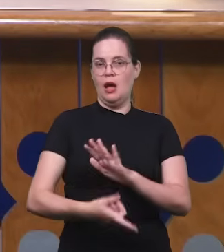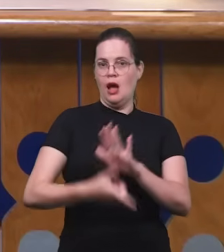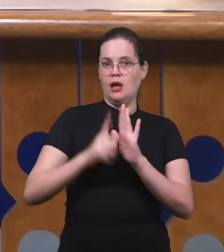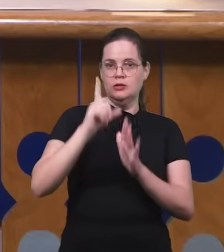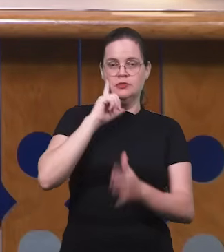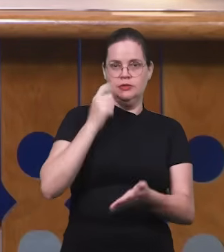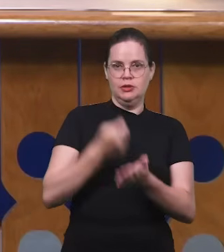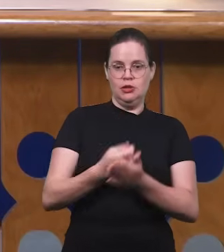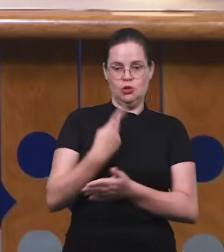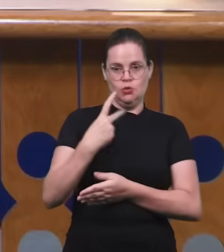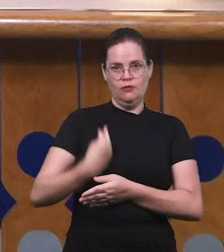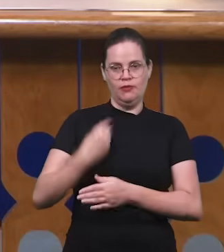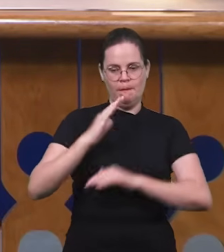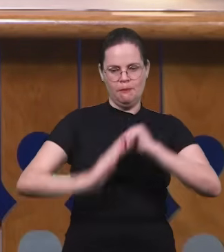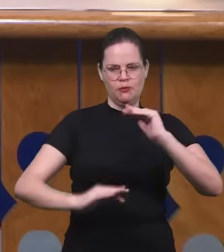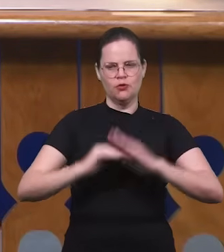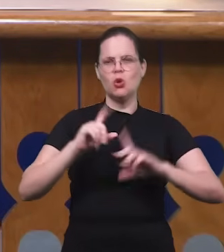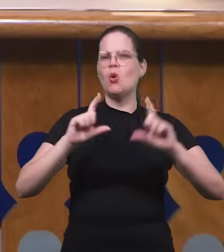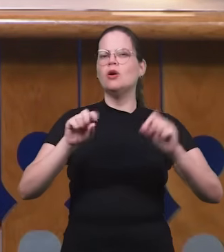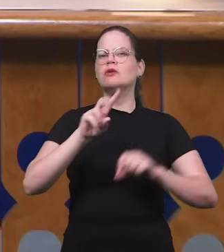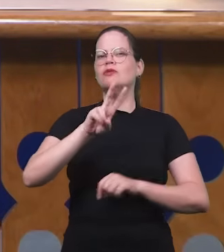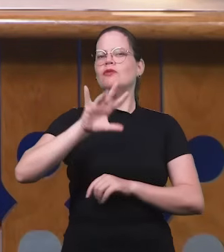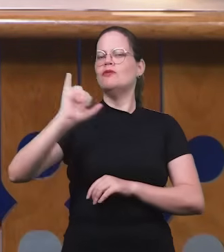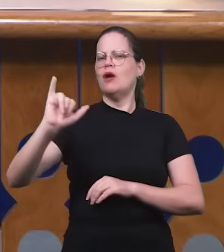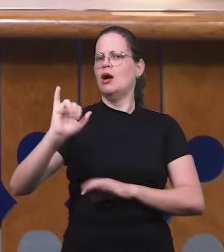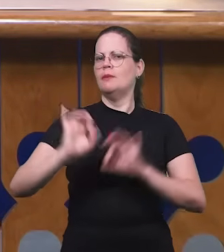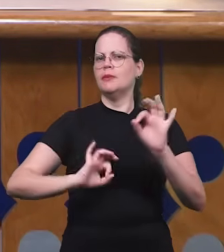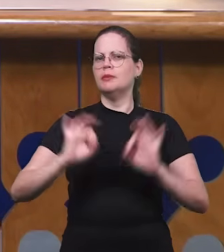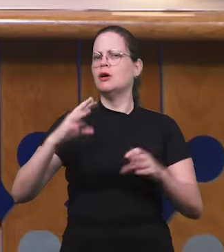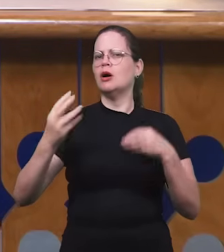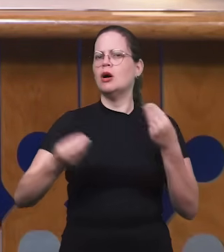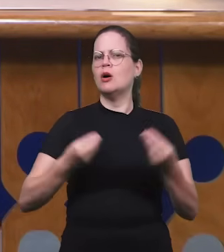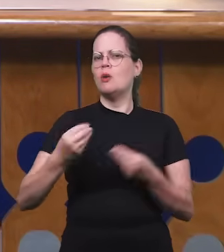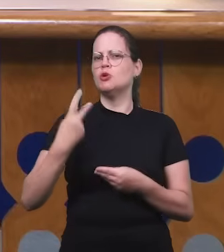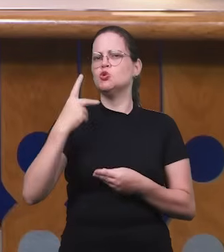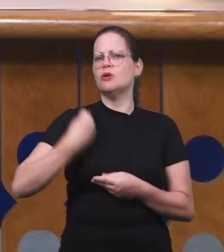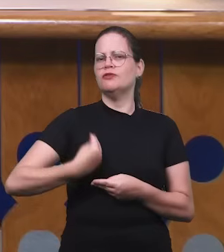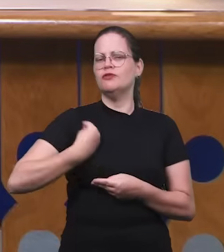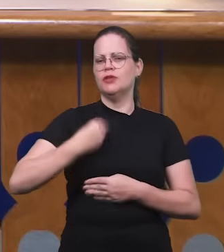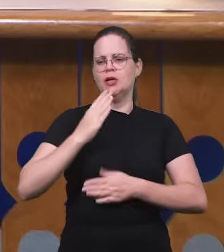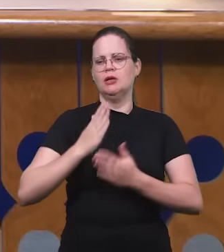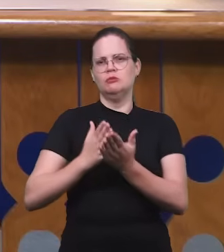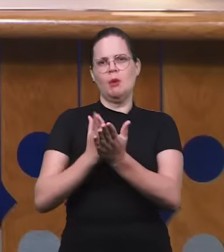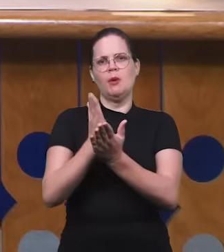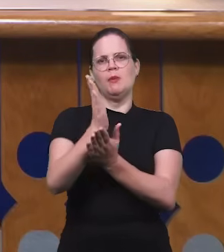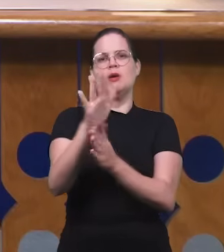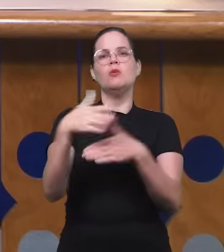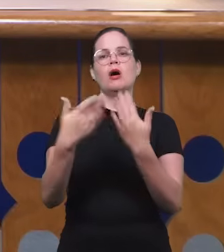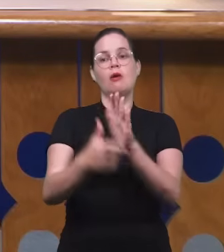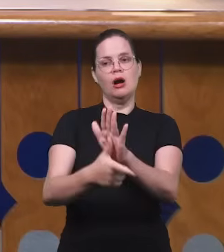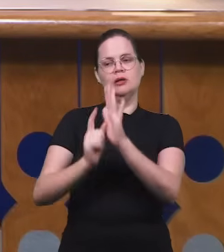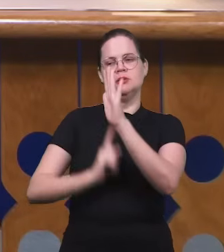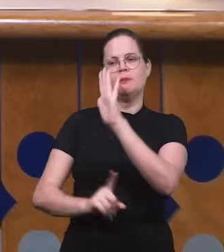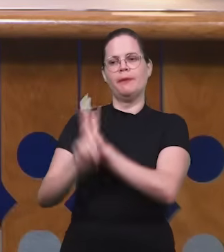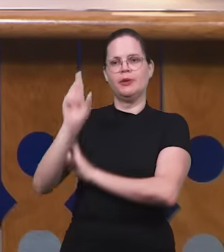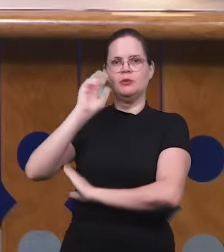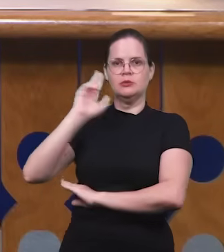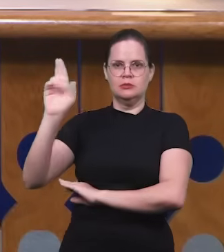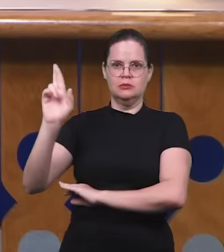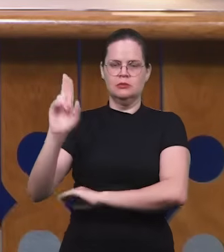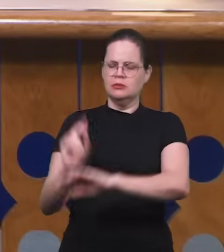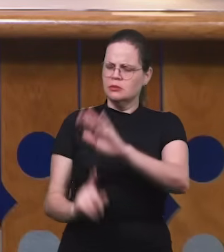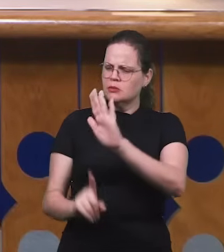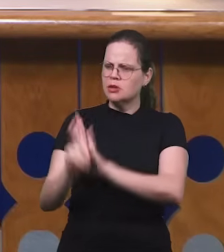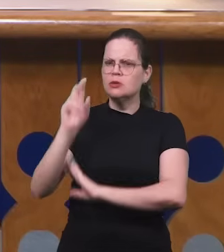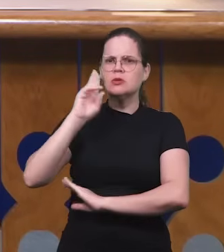vida profissional, sua carreira, o que você vai fazer, qual a trajetória que você vai tomar, busque o Senhor, busque